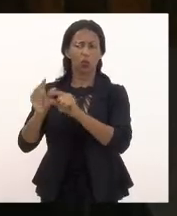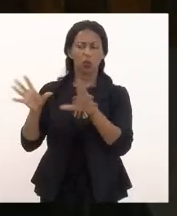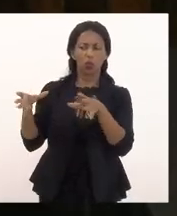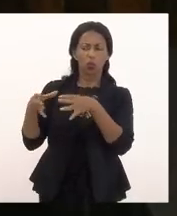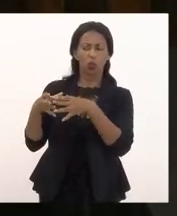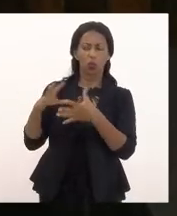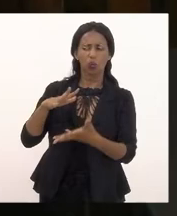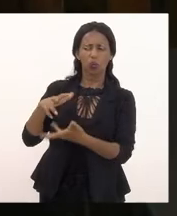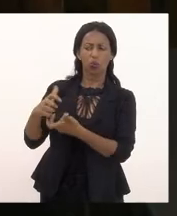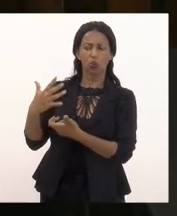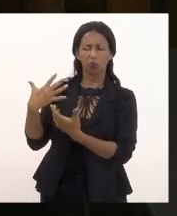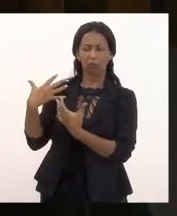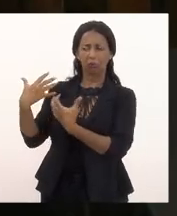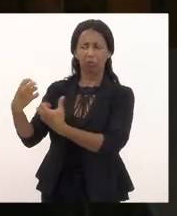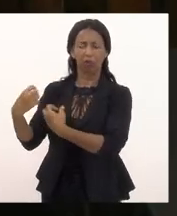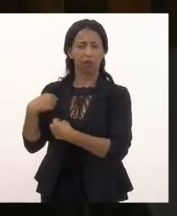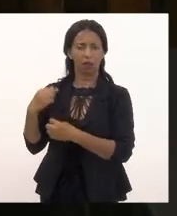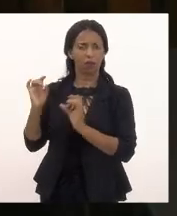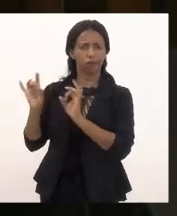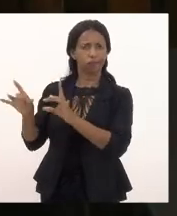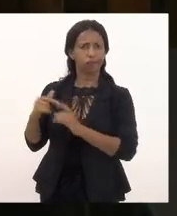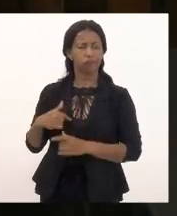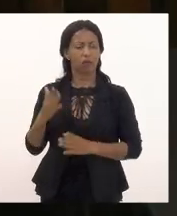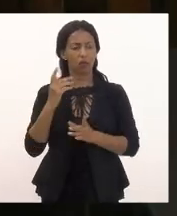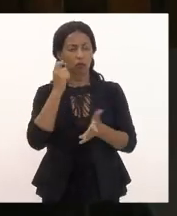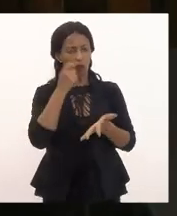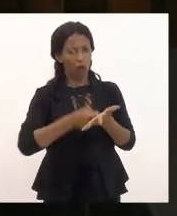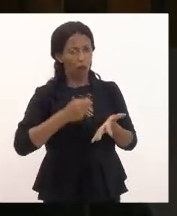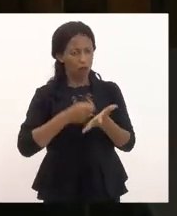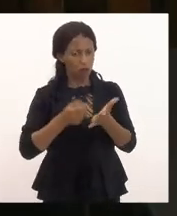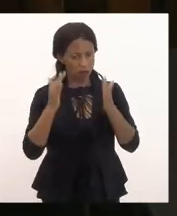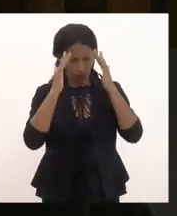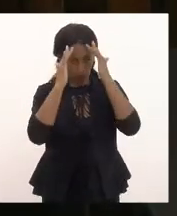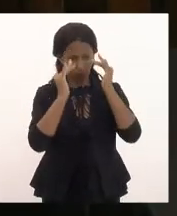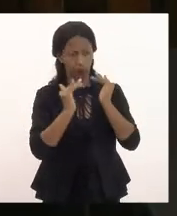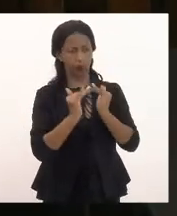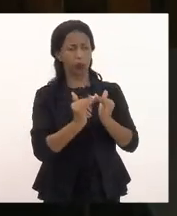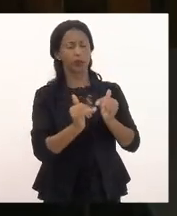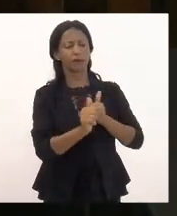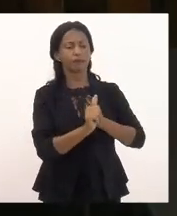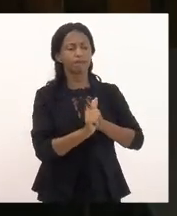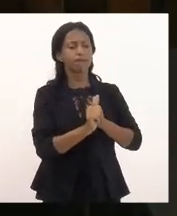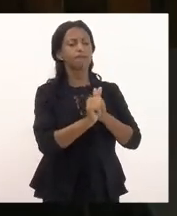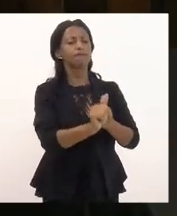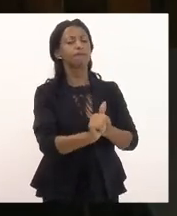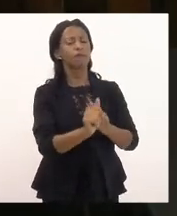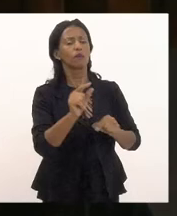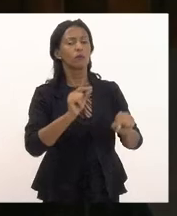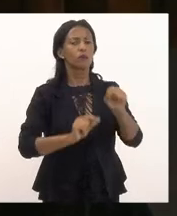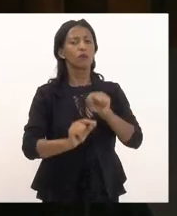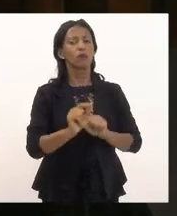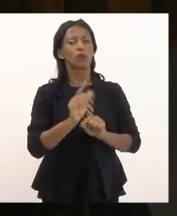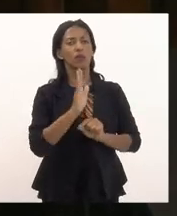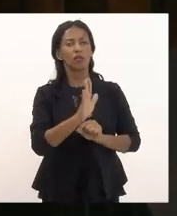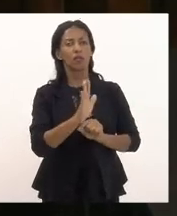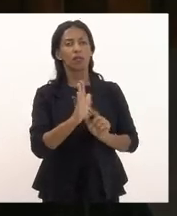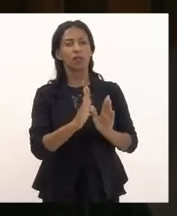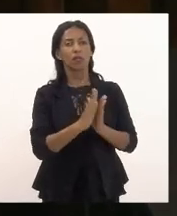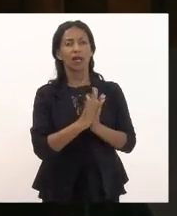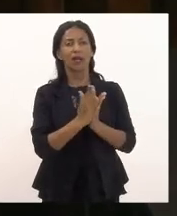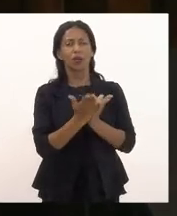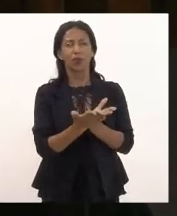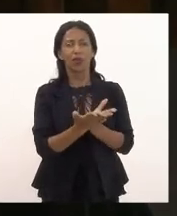parte do mundo quer que siga. Eu sou resistência de seguir o que está no livro